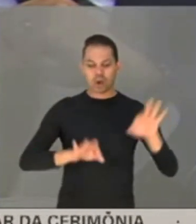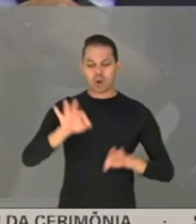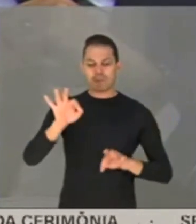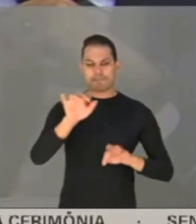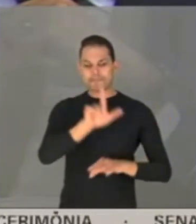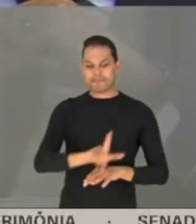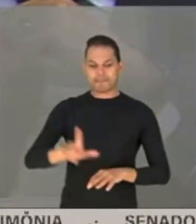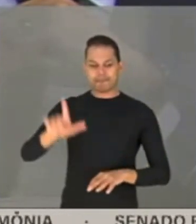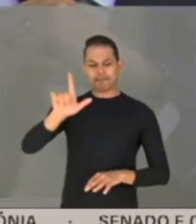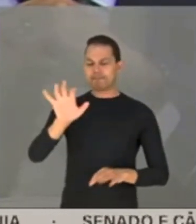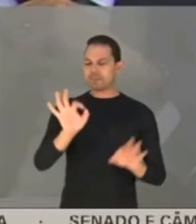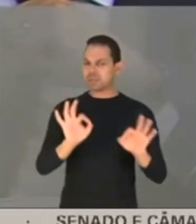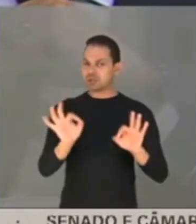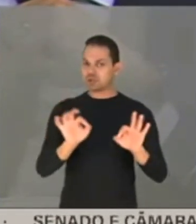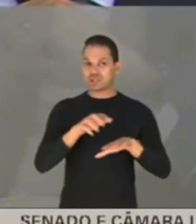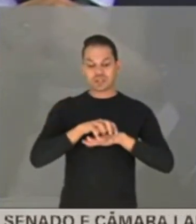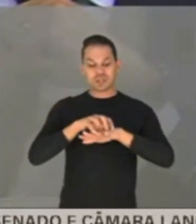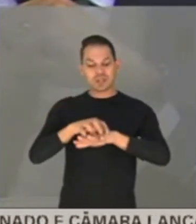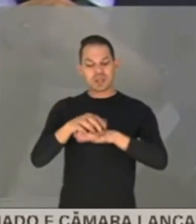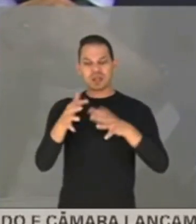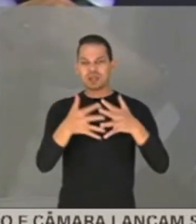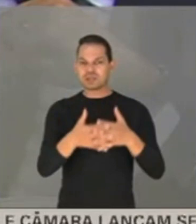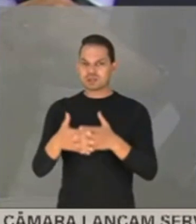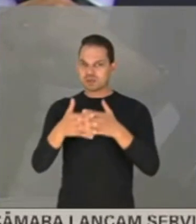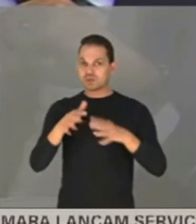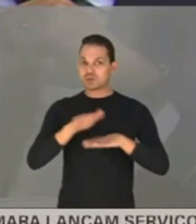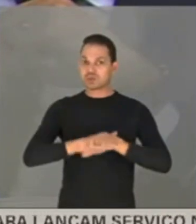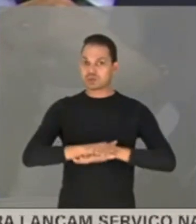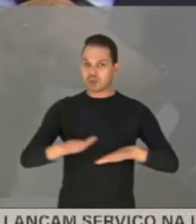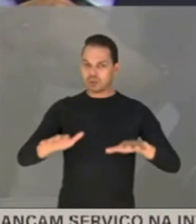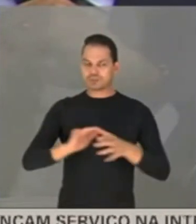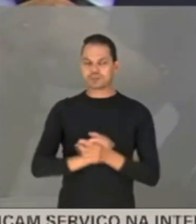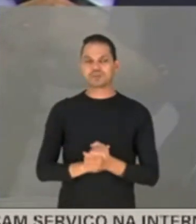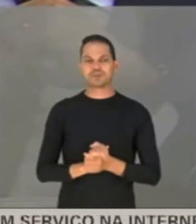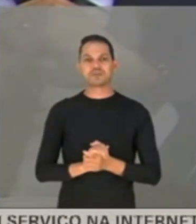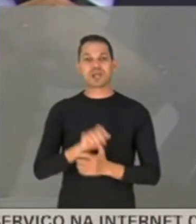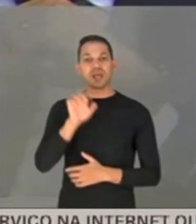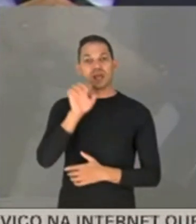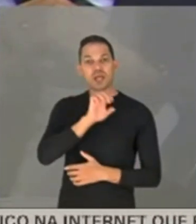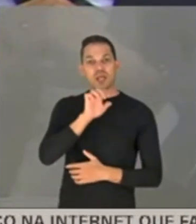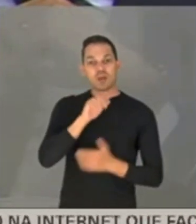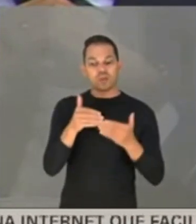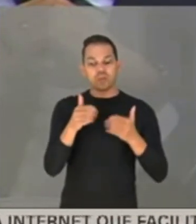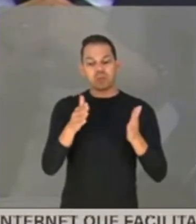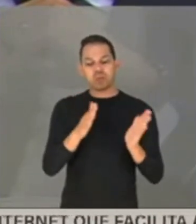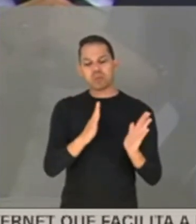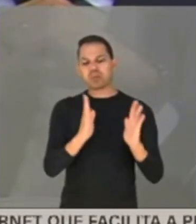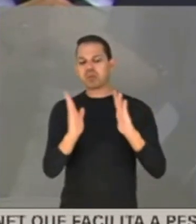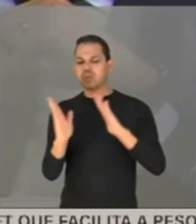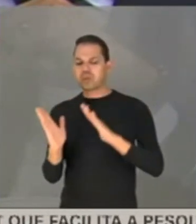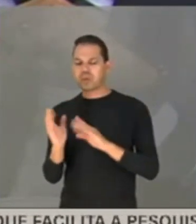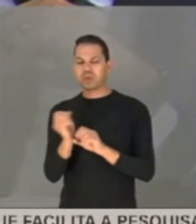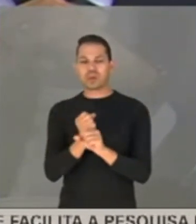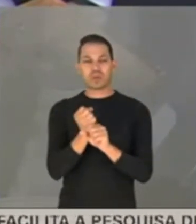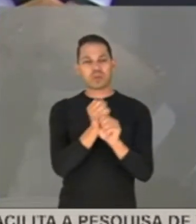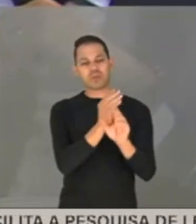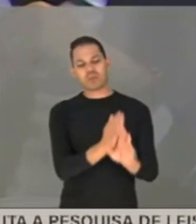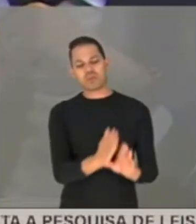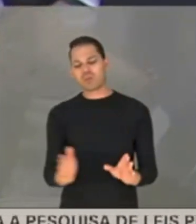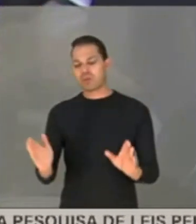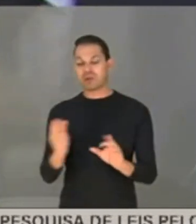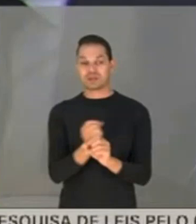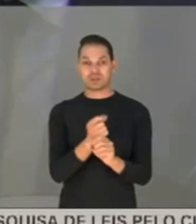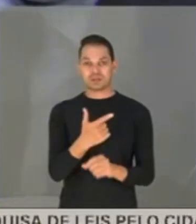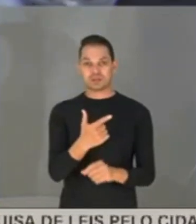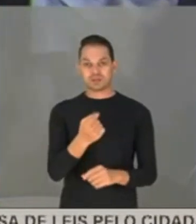logístico operador logístico integrado. E aí ele abriu esse emergencial e ficou durante o ano de